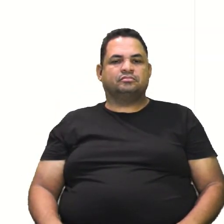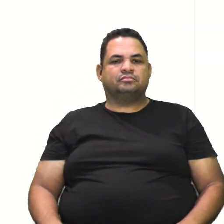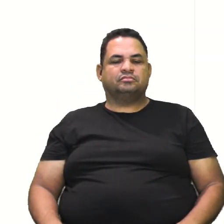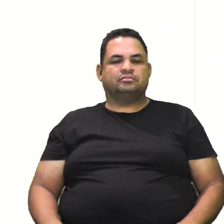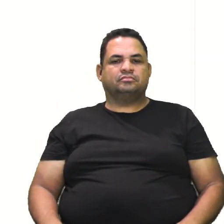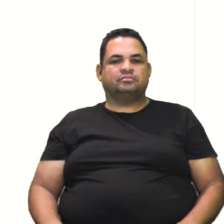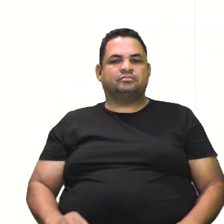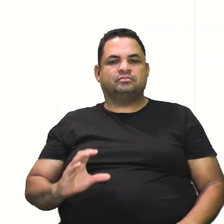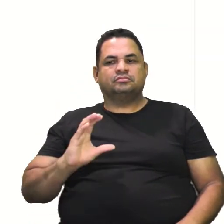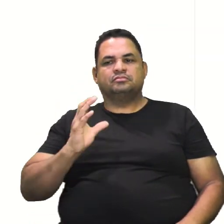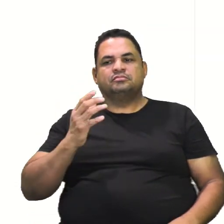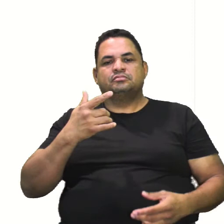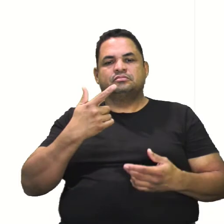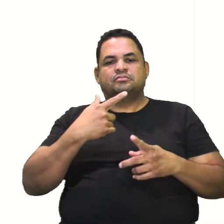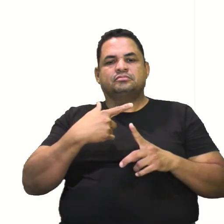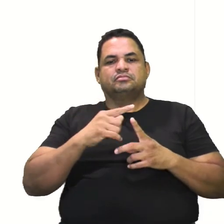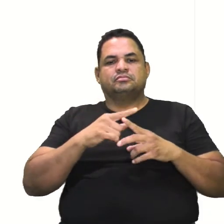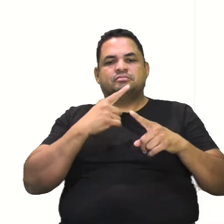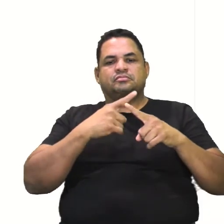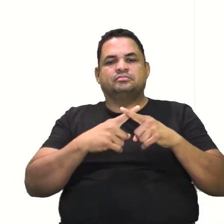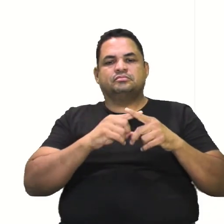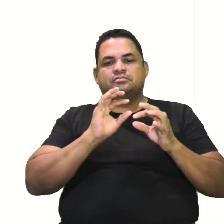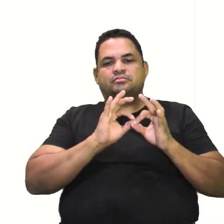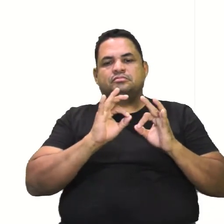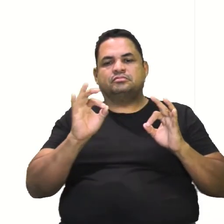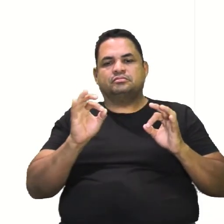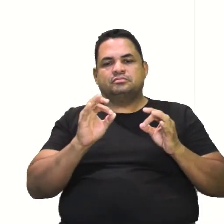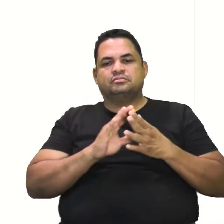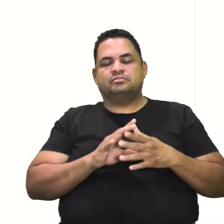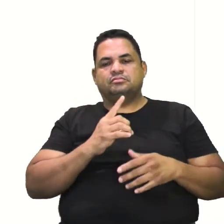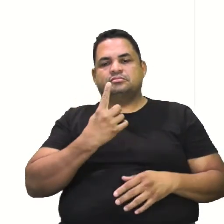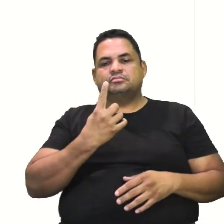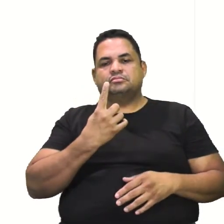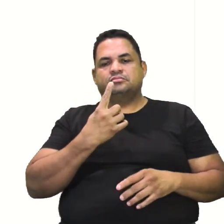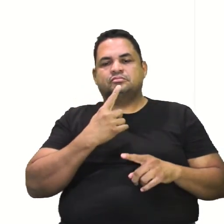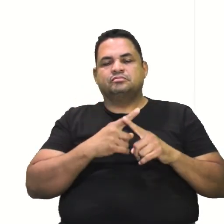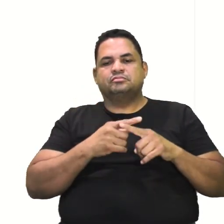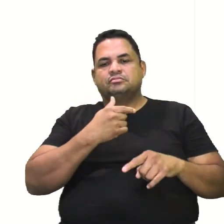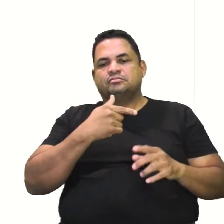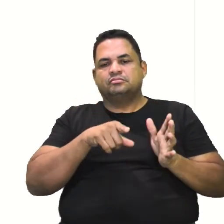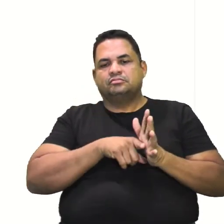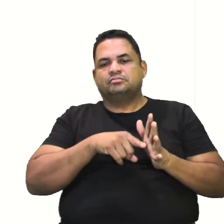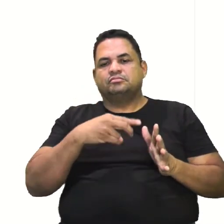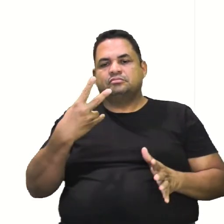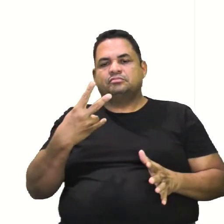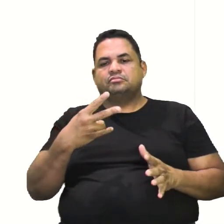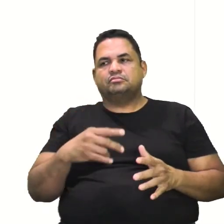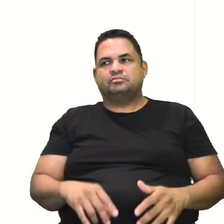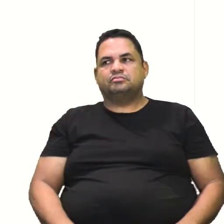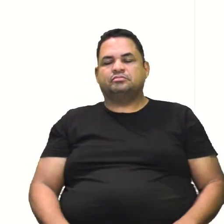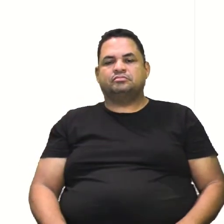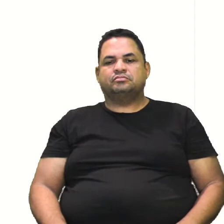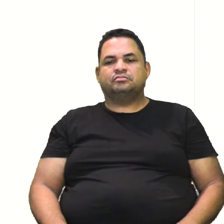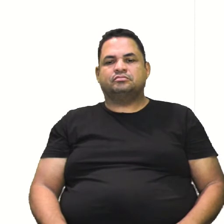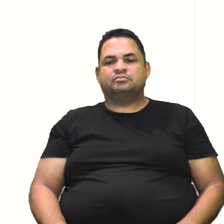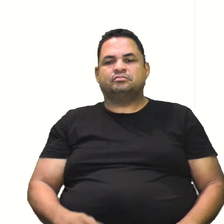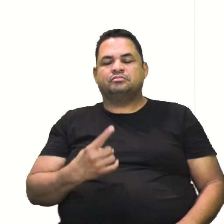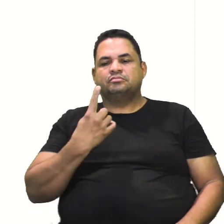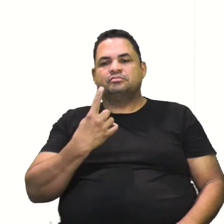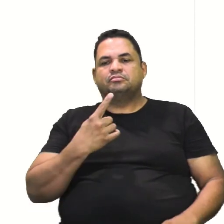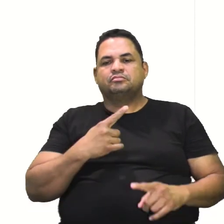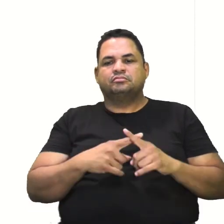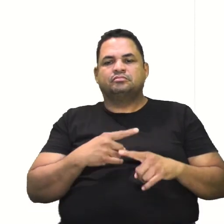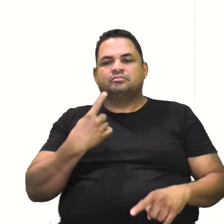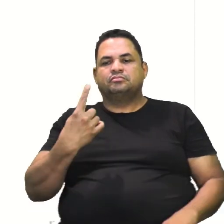lá. Vamos resolvendo as multiplicações, né? A distância vai ser igual 1 vezes menos 2. Menos 2. Menos 2. 1 vezes